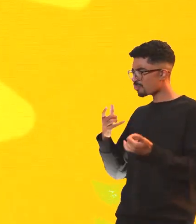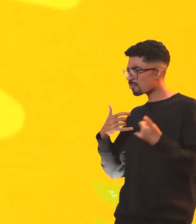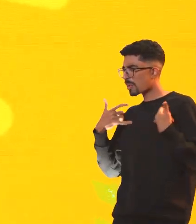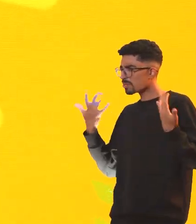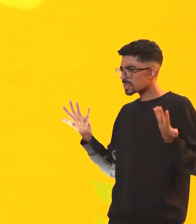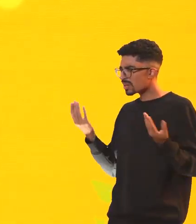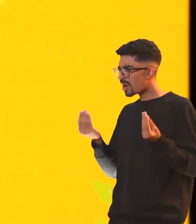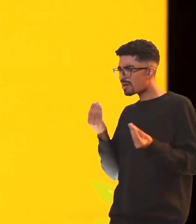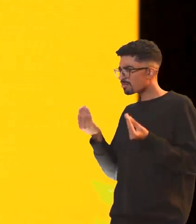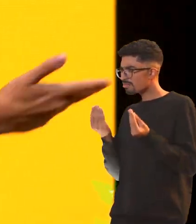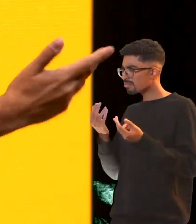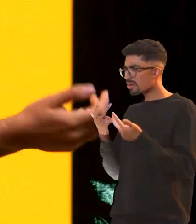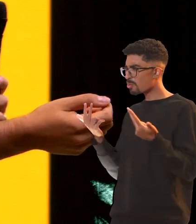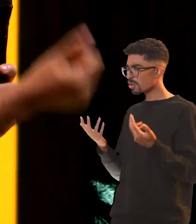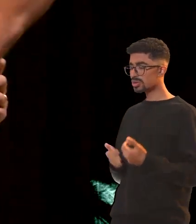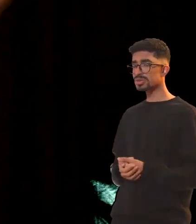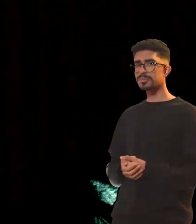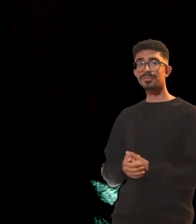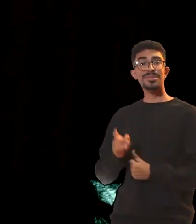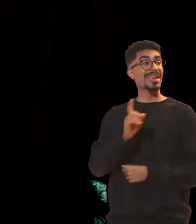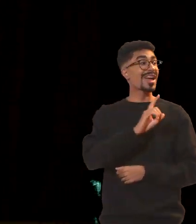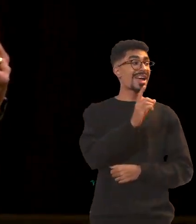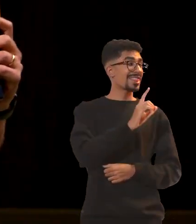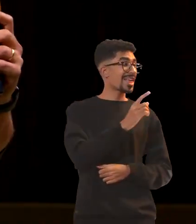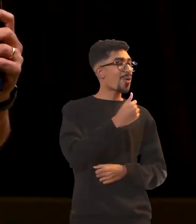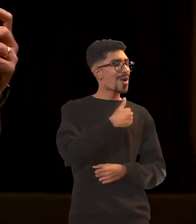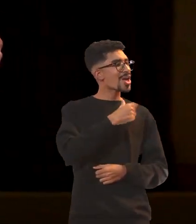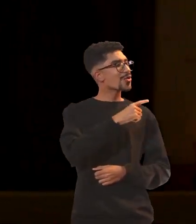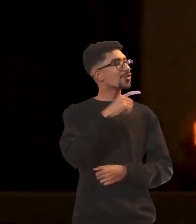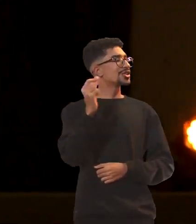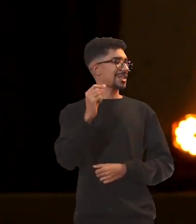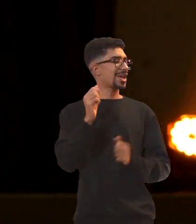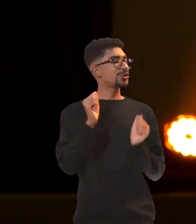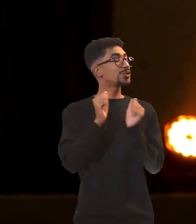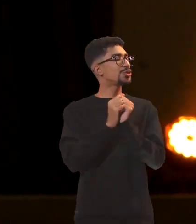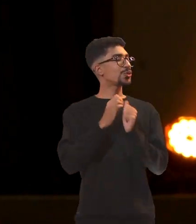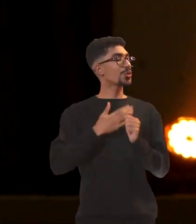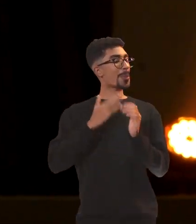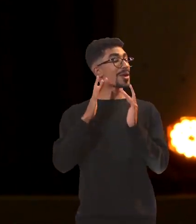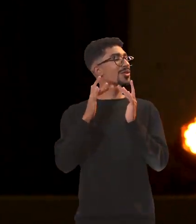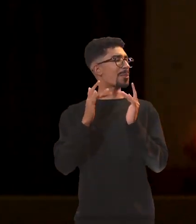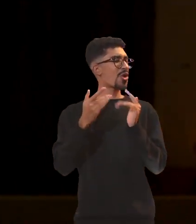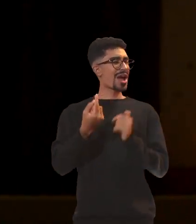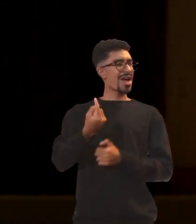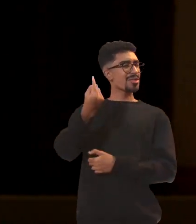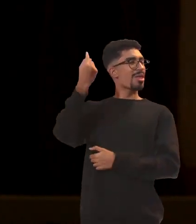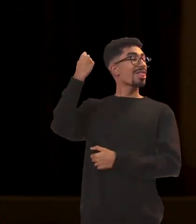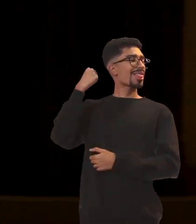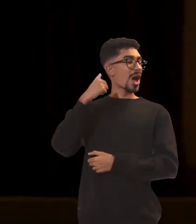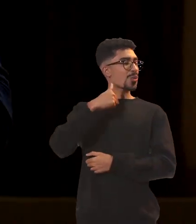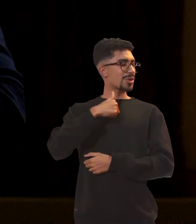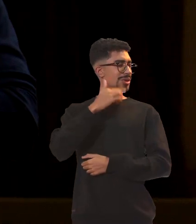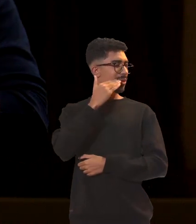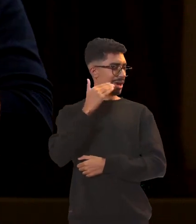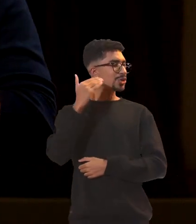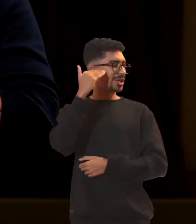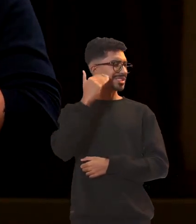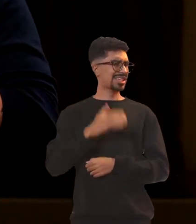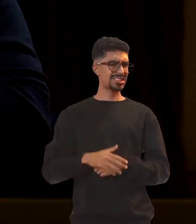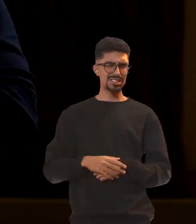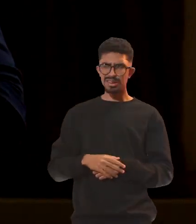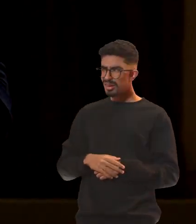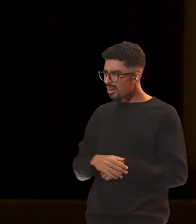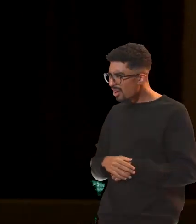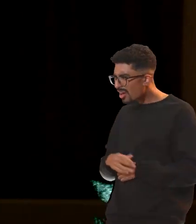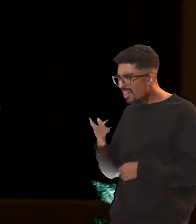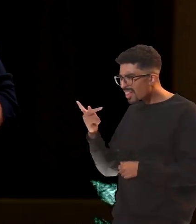aniversário? Não, eu vou sair com o meu namorado da época da adolescência. Aí ele para assim, você está brincando, né?